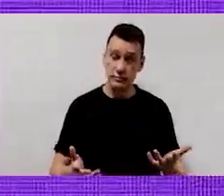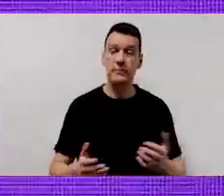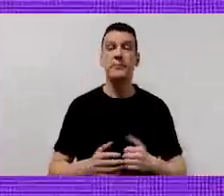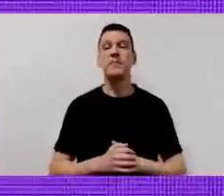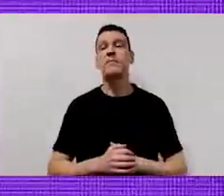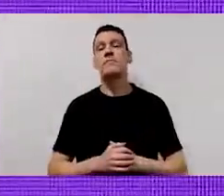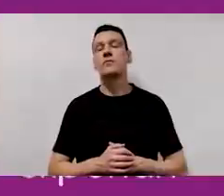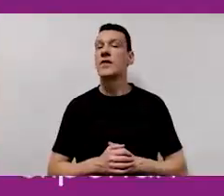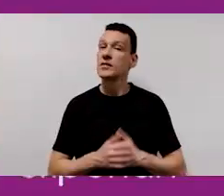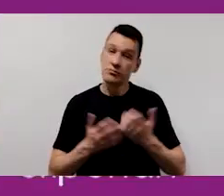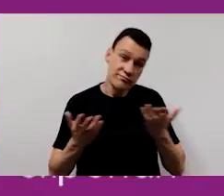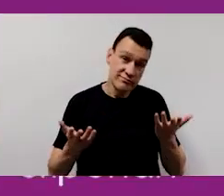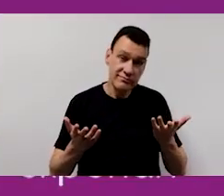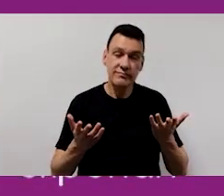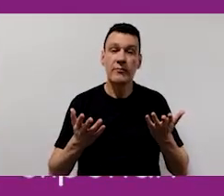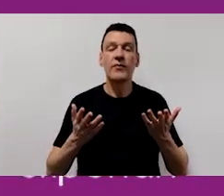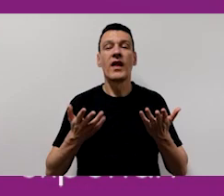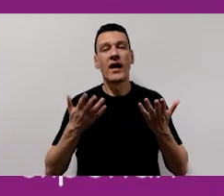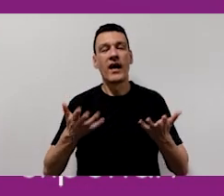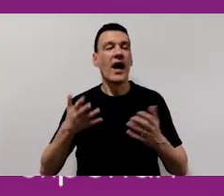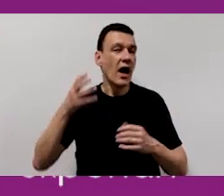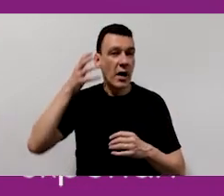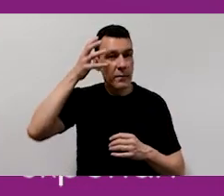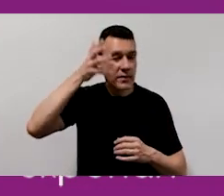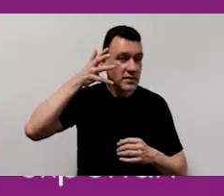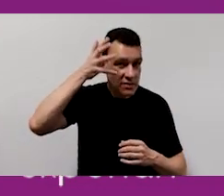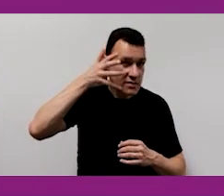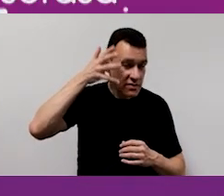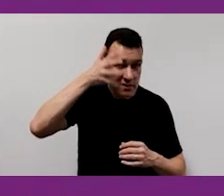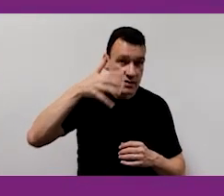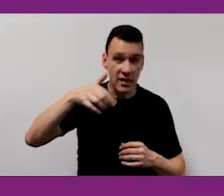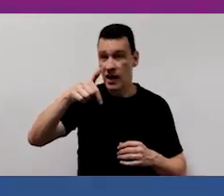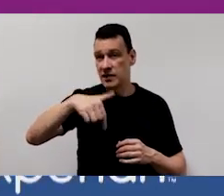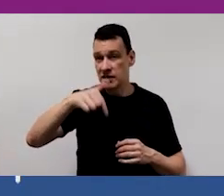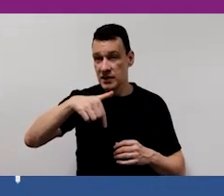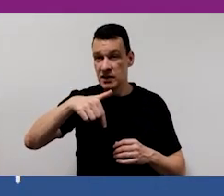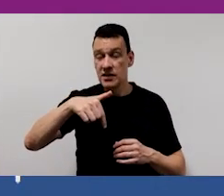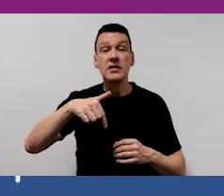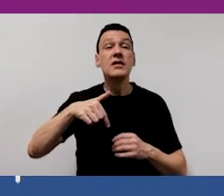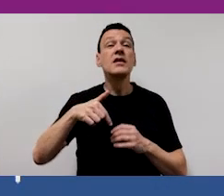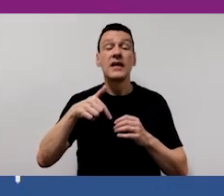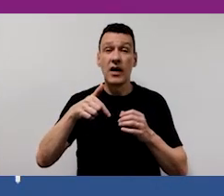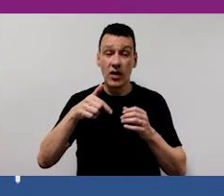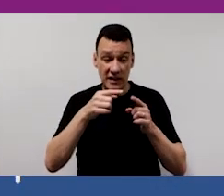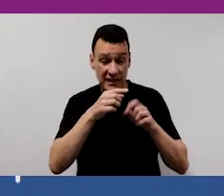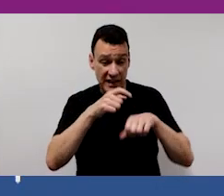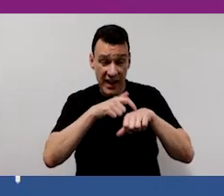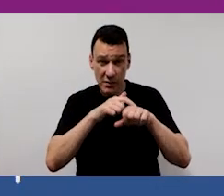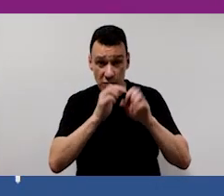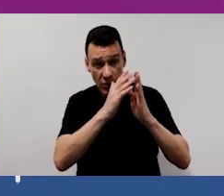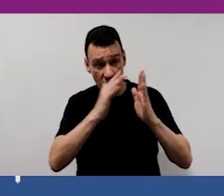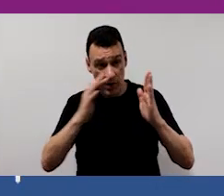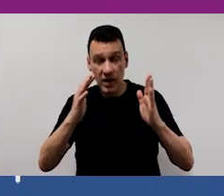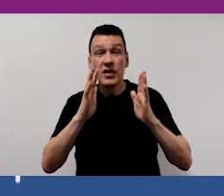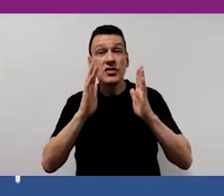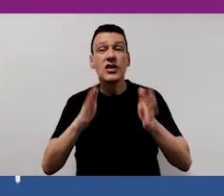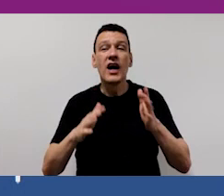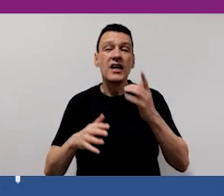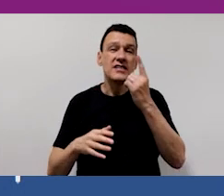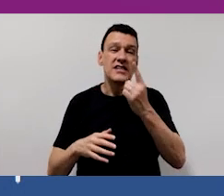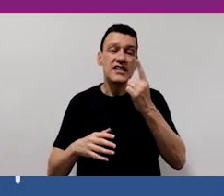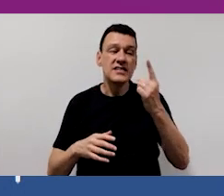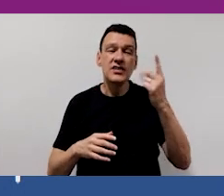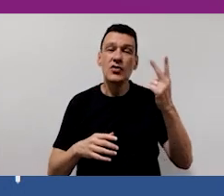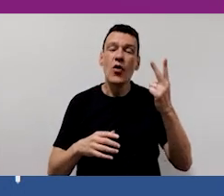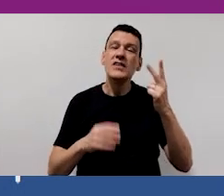É isso, pessoal. Durante essa apresentação foram mais de 112 tentativas de fraude de identidade. Eu deixo aqui para vocês